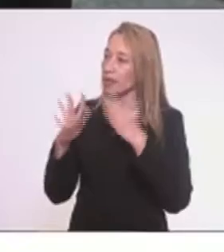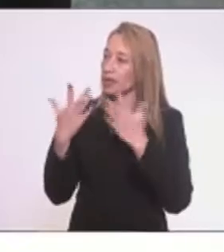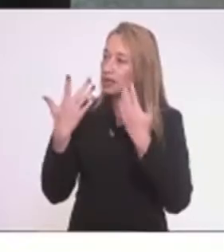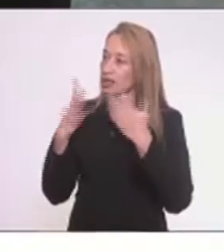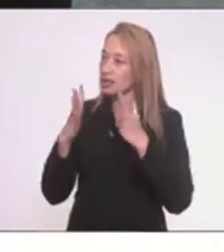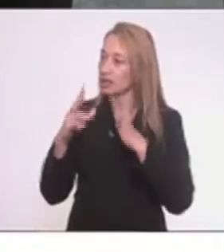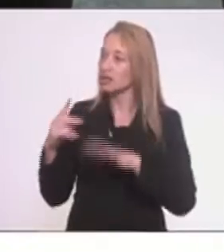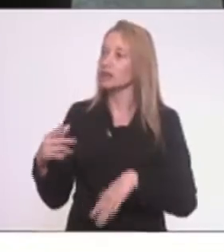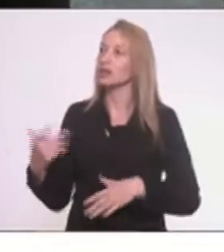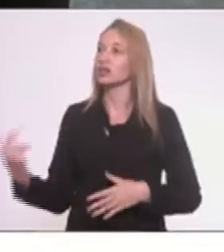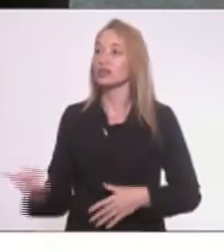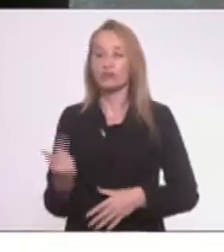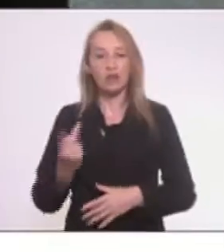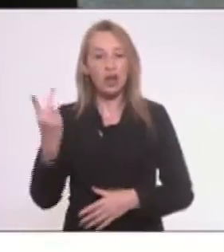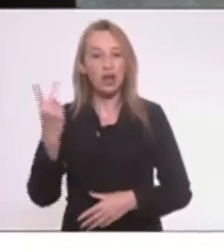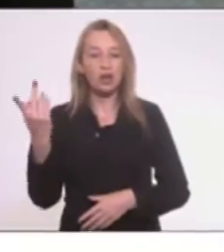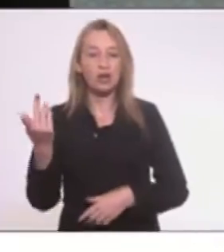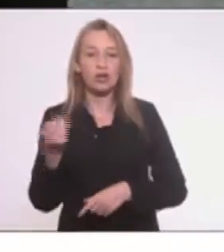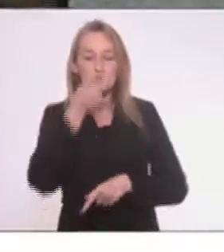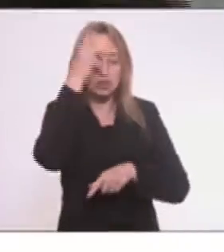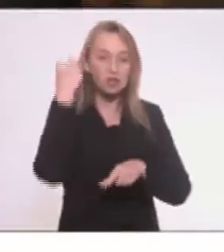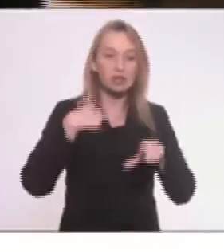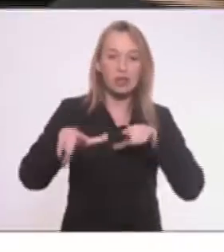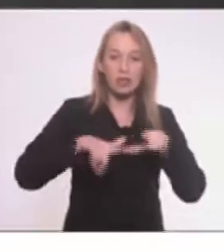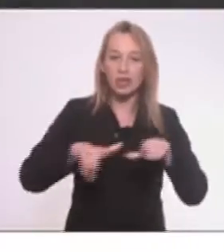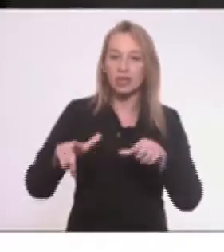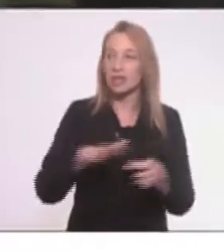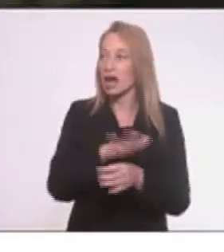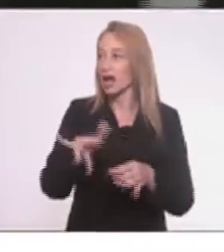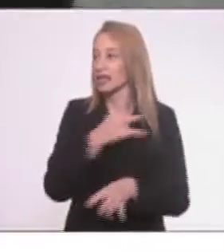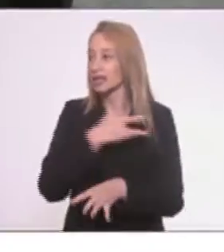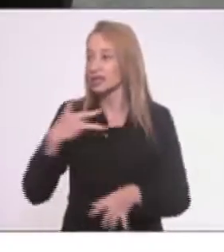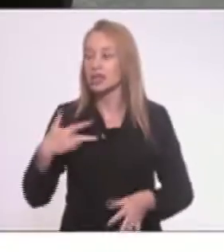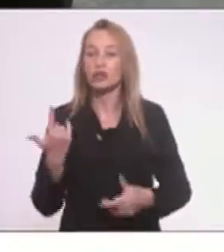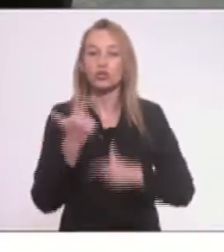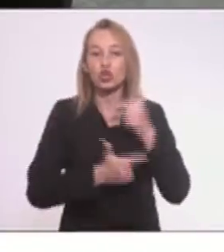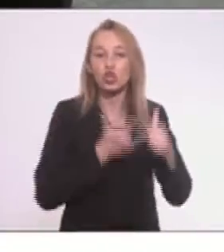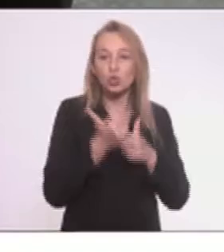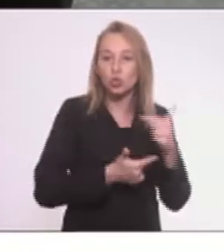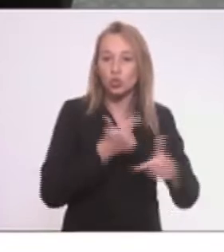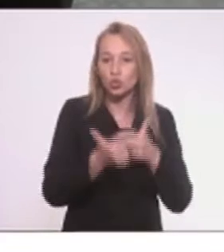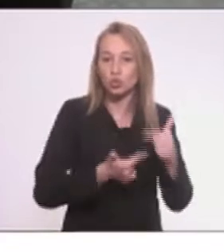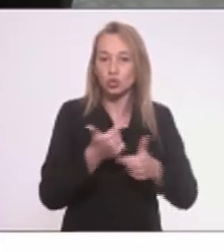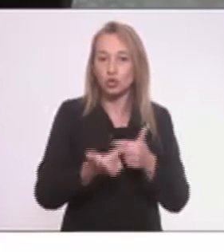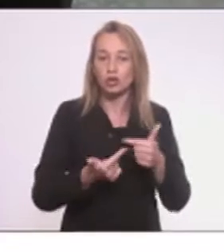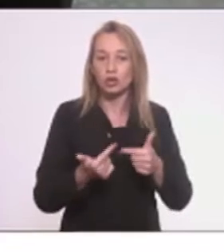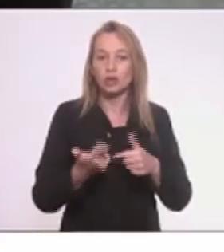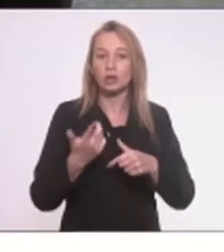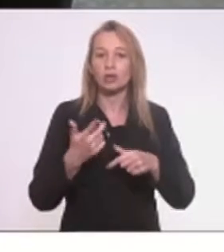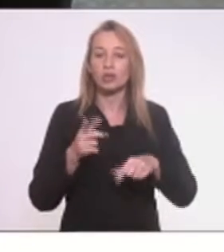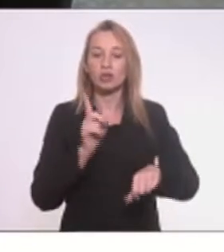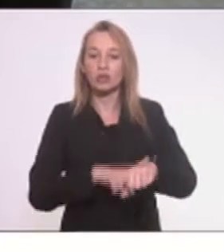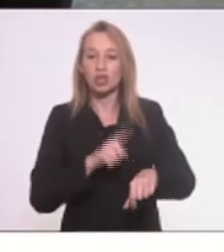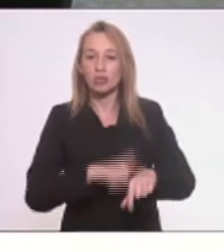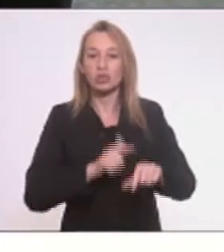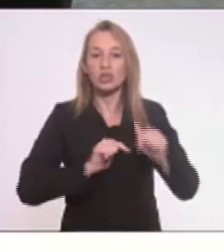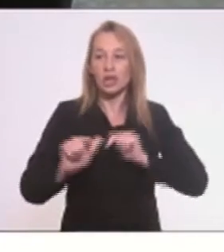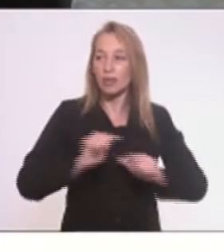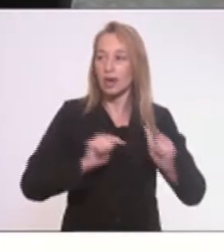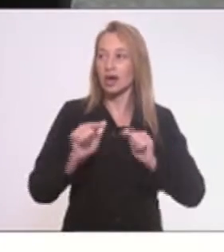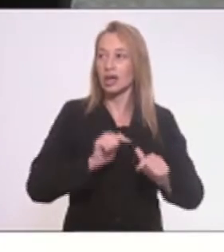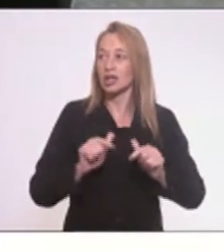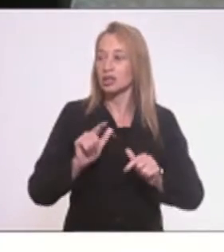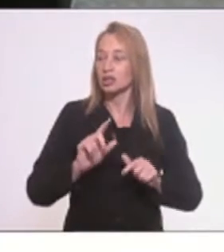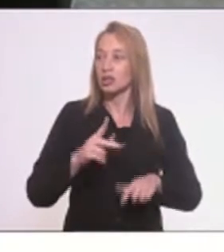valorosos trabalhadores da área da saúde que lutam por um plano de cargos salários, lutam